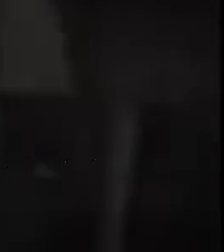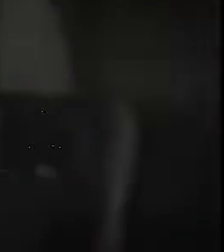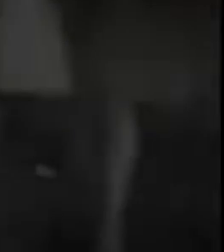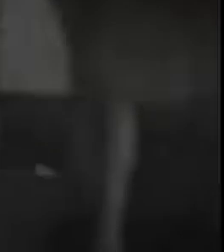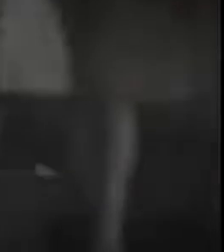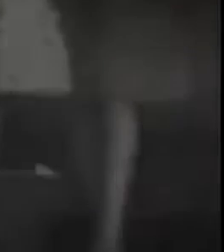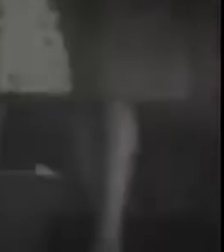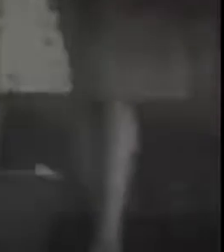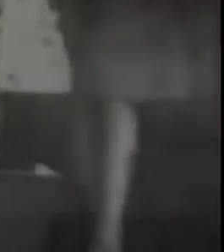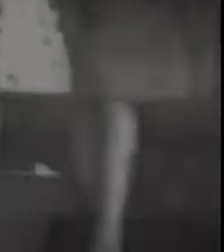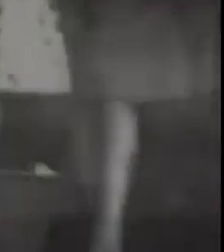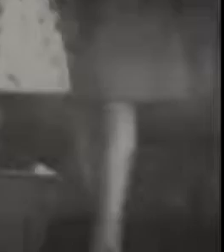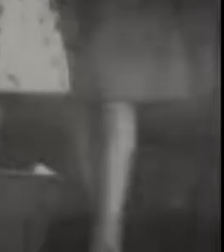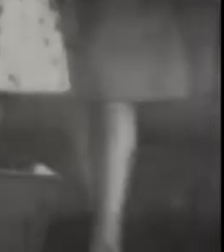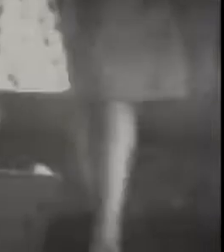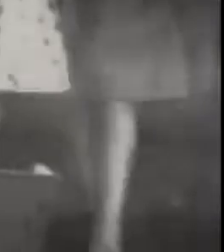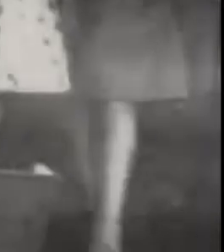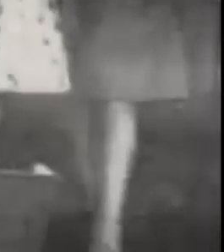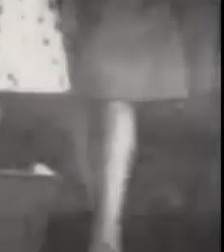Pass